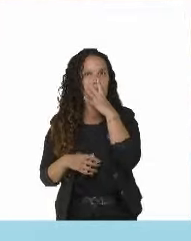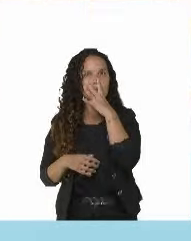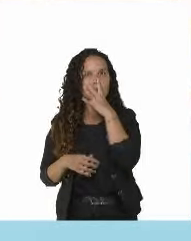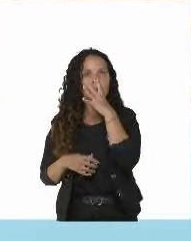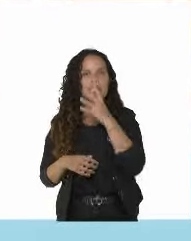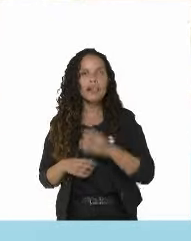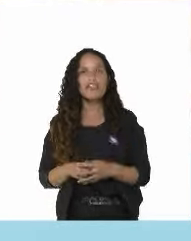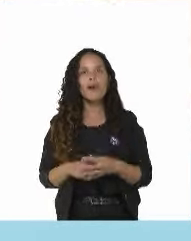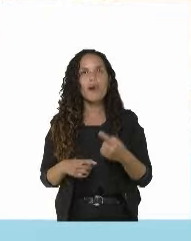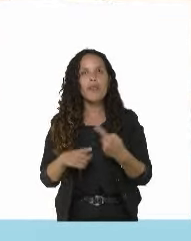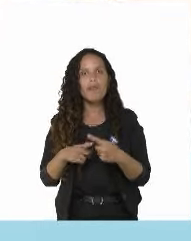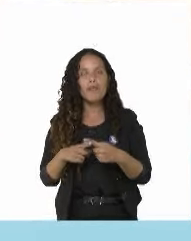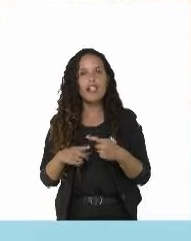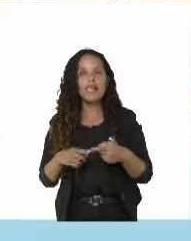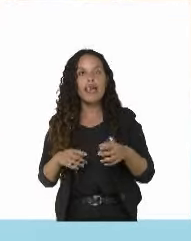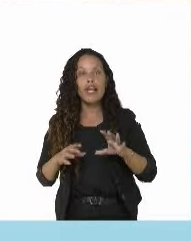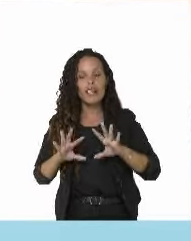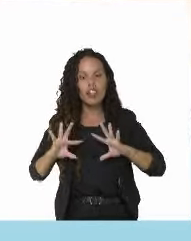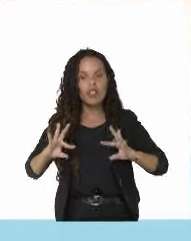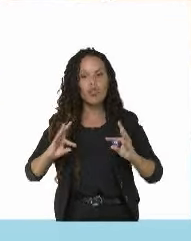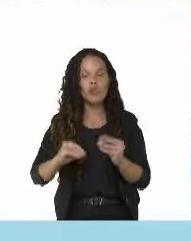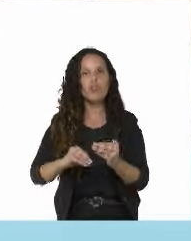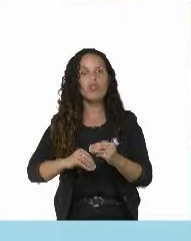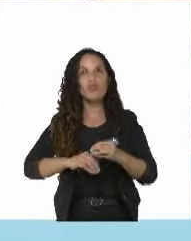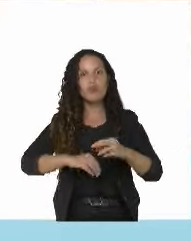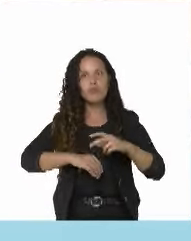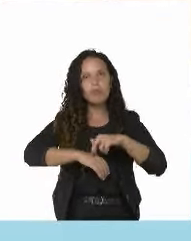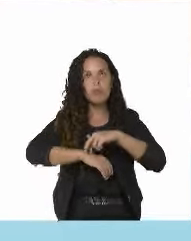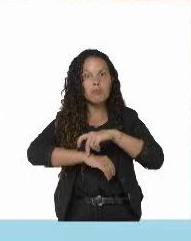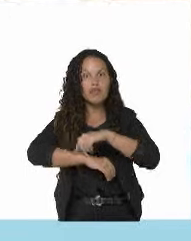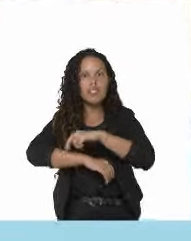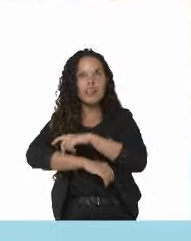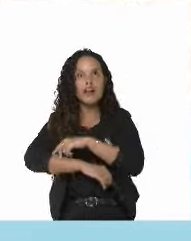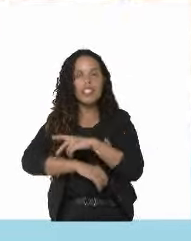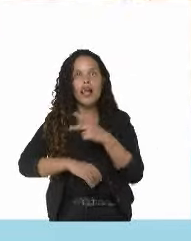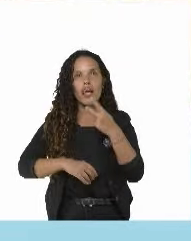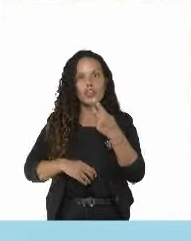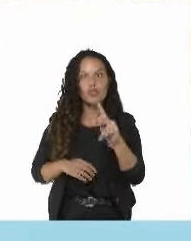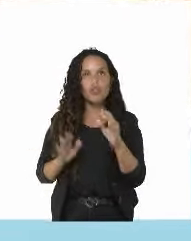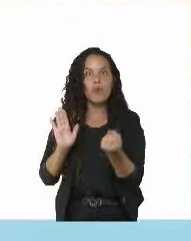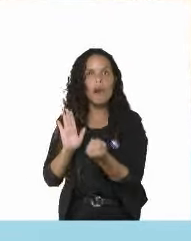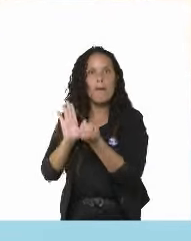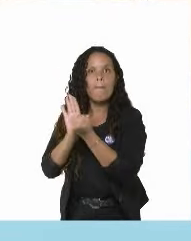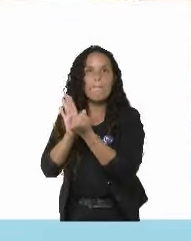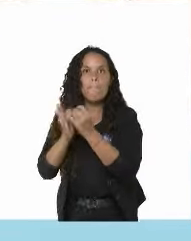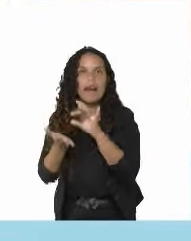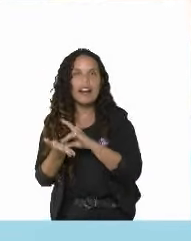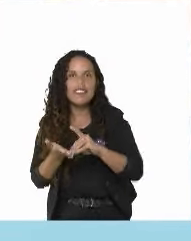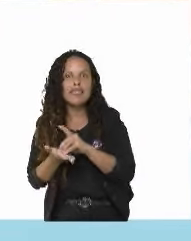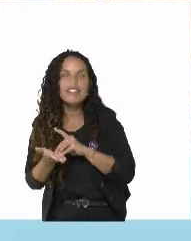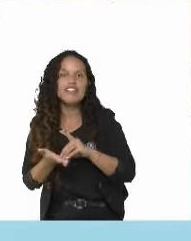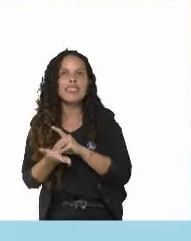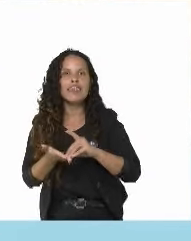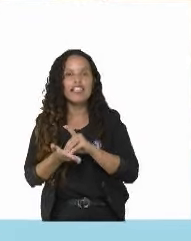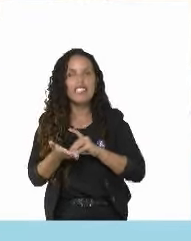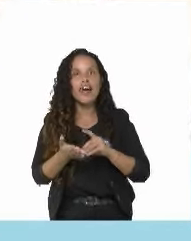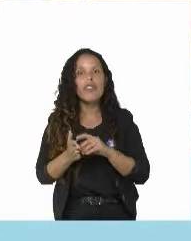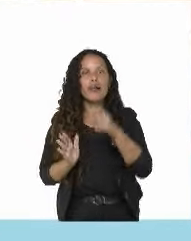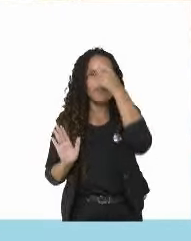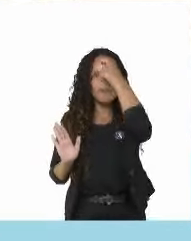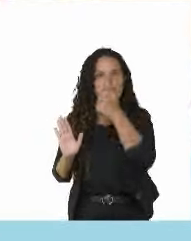consegue desenhar uma coleção inteira, né? E fazer um desfile da sua marca digital lá no mundo da inteligência